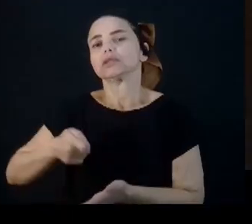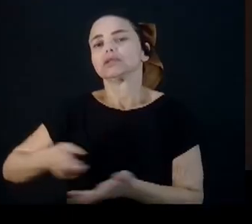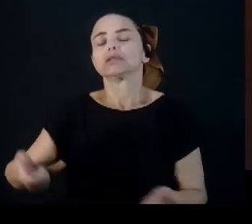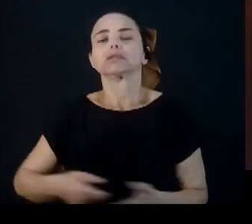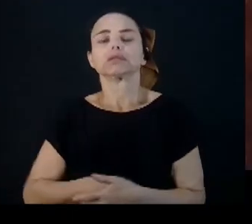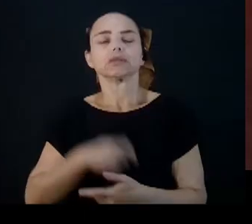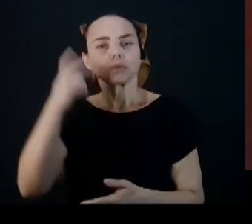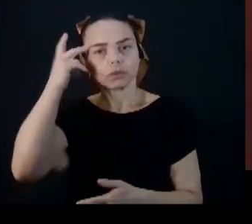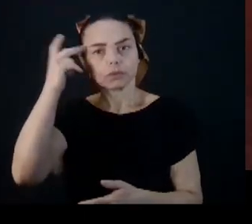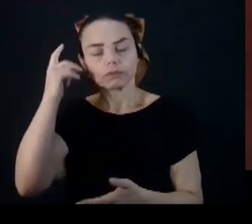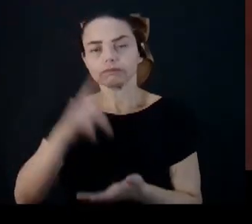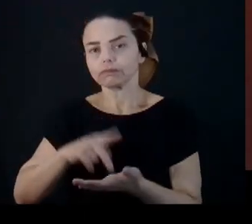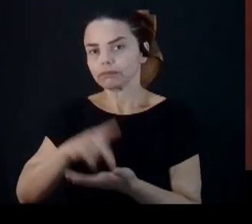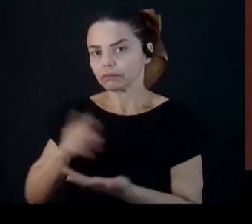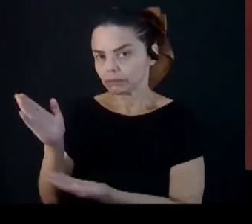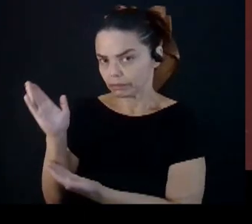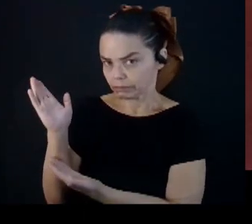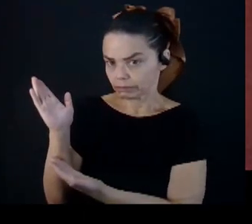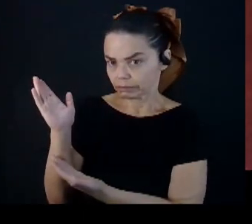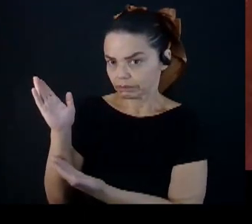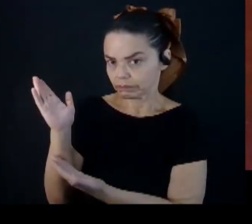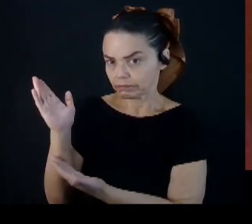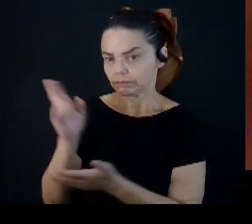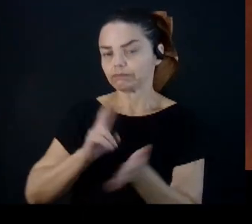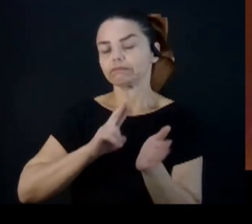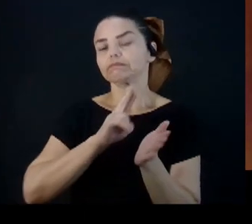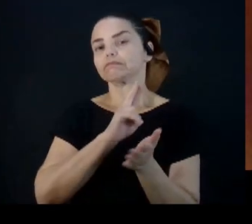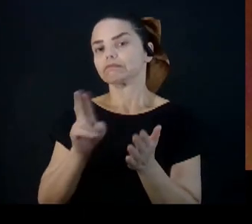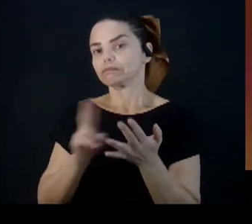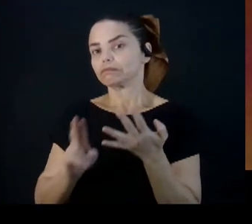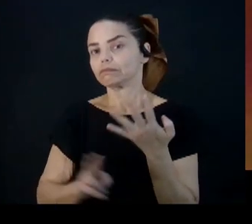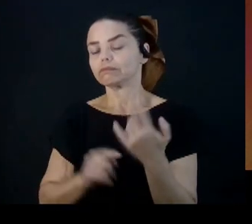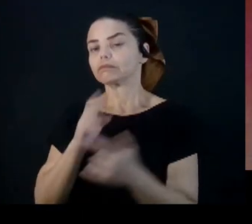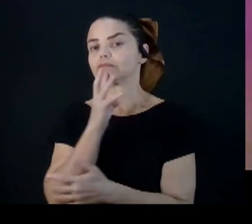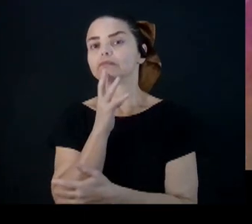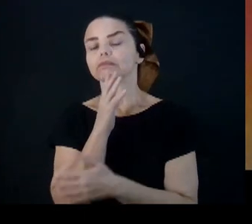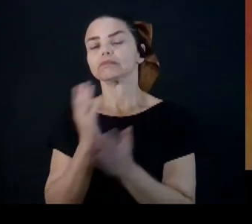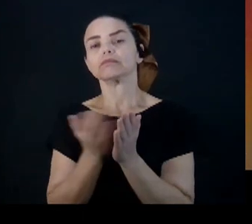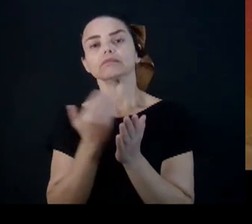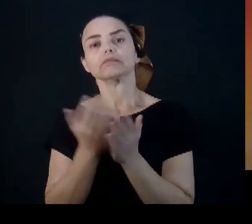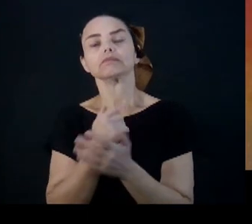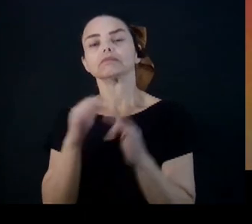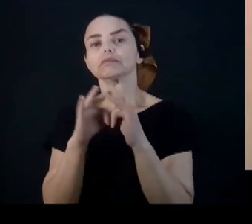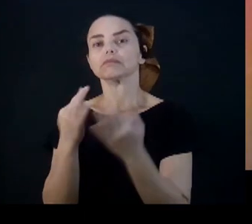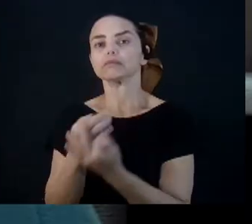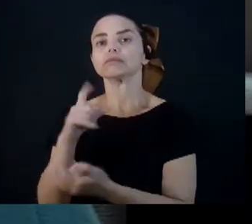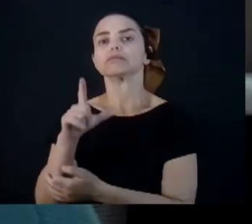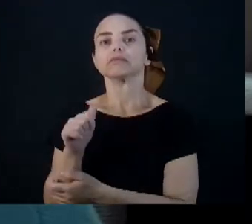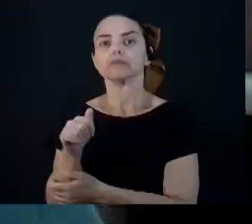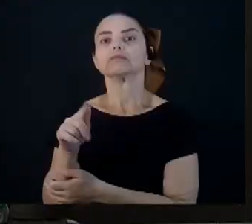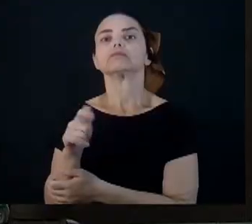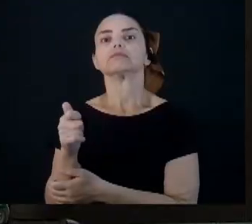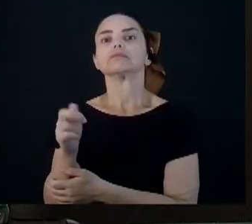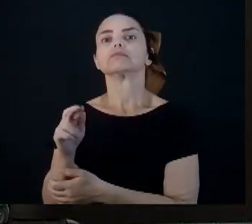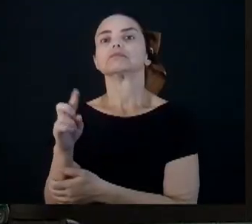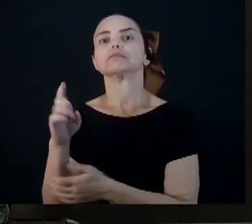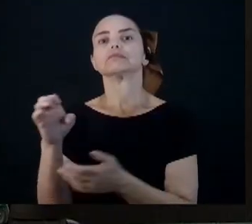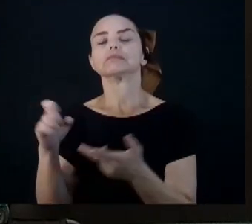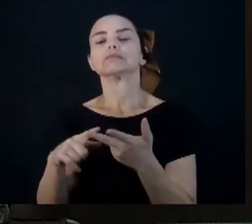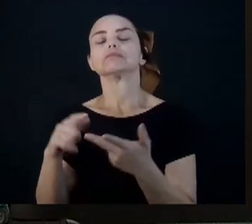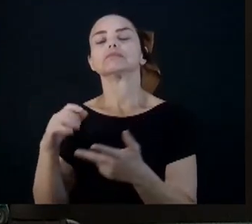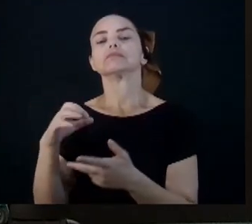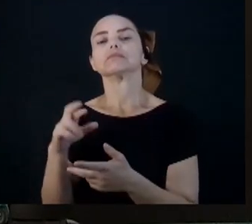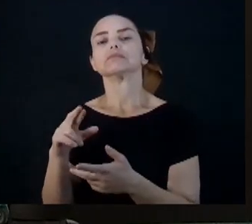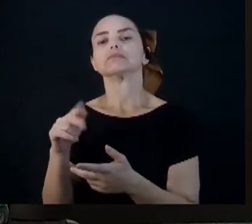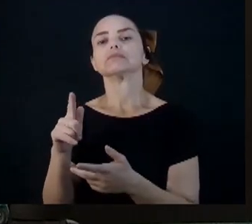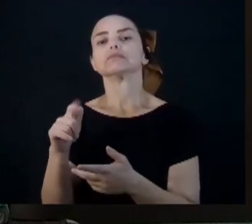mesmo. A gente tem alguns nomes conhecidos nesses livros, como o da família Langardi, da família Krug,